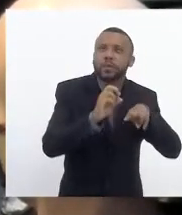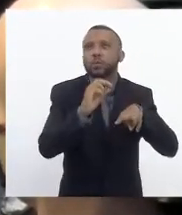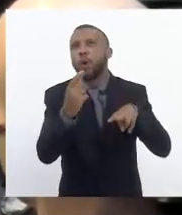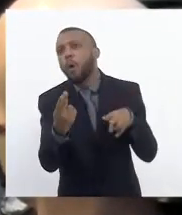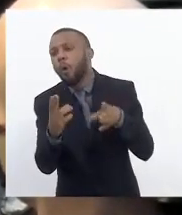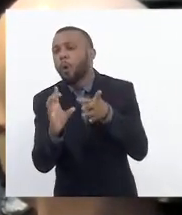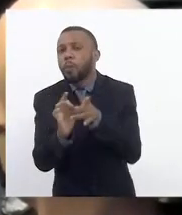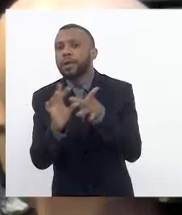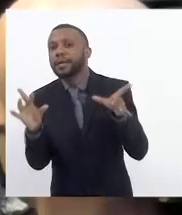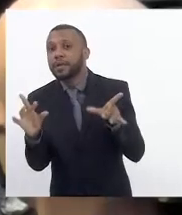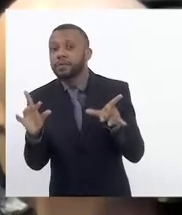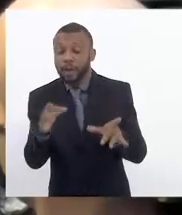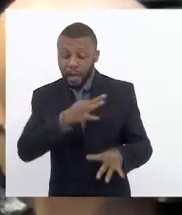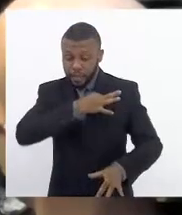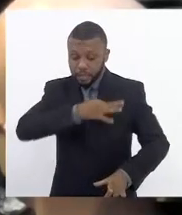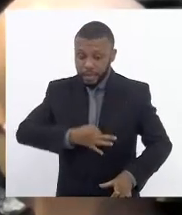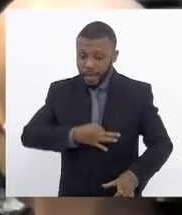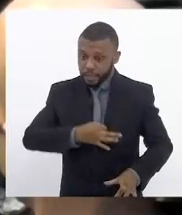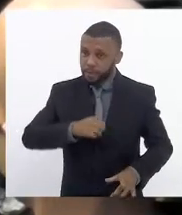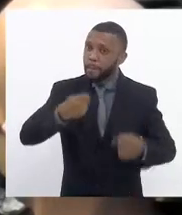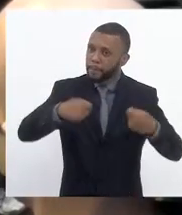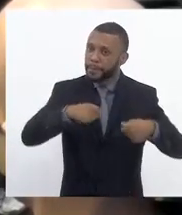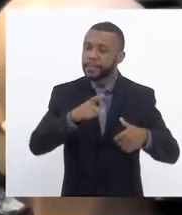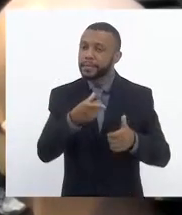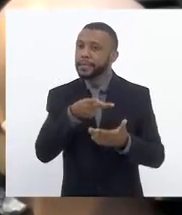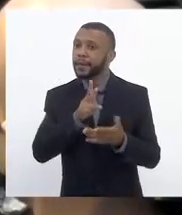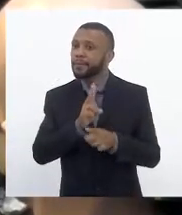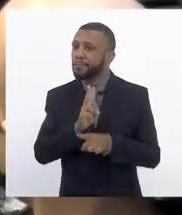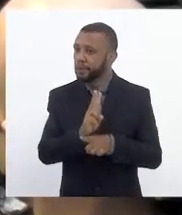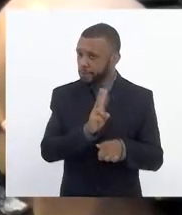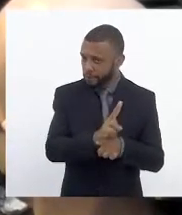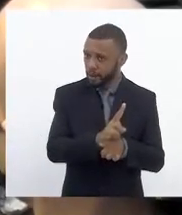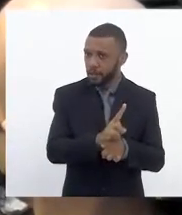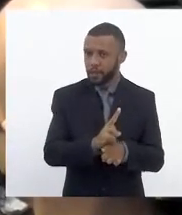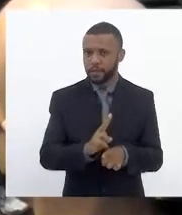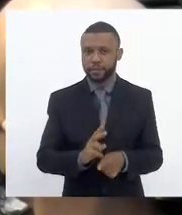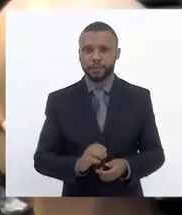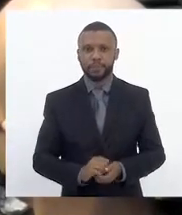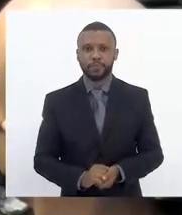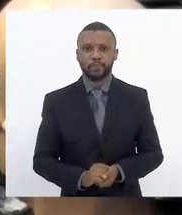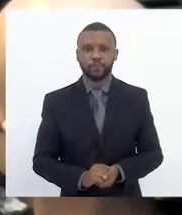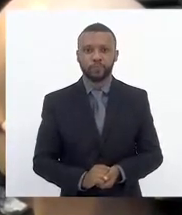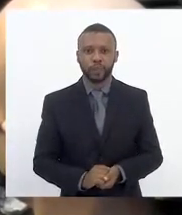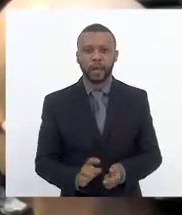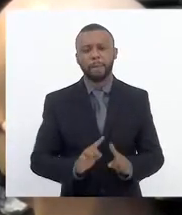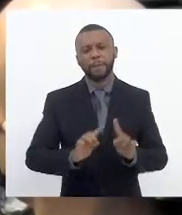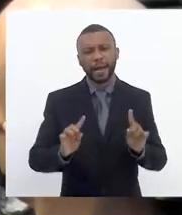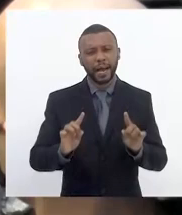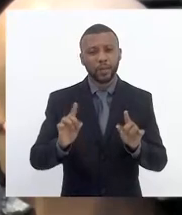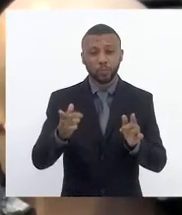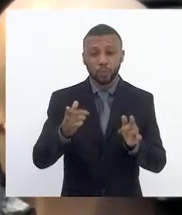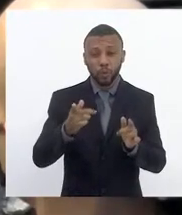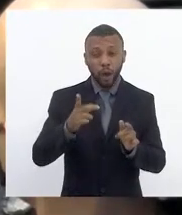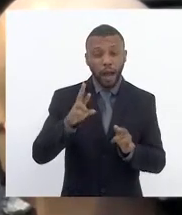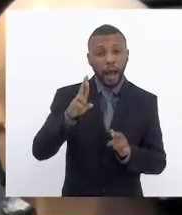ter sua dignidade preservada e logo fortes razões